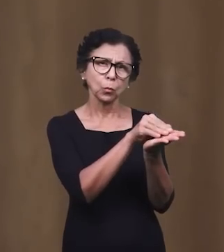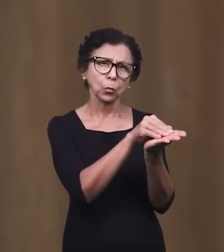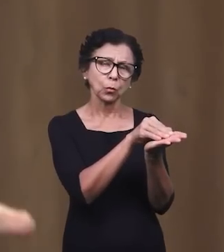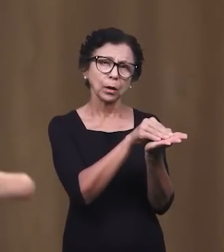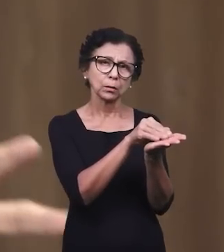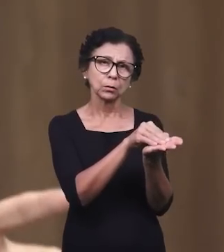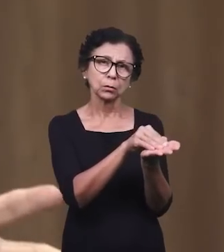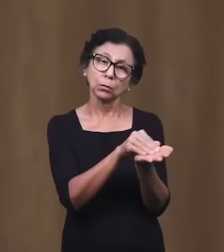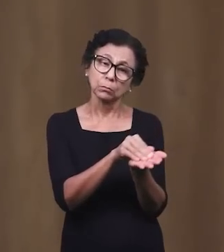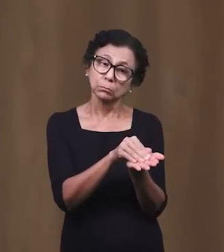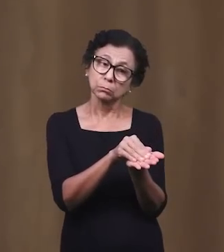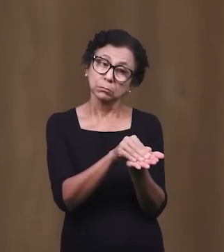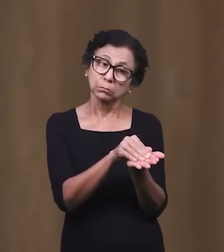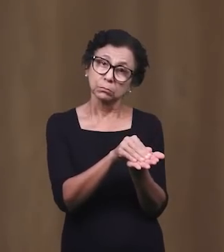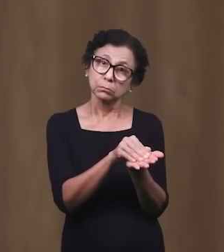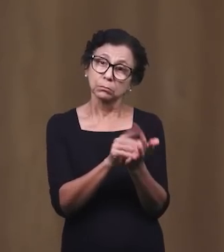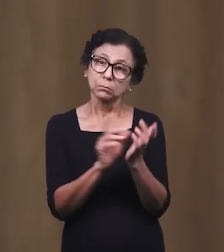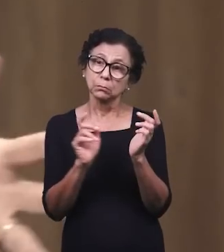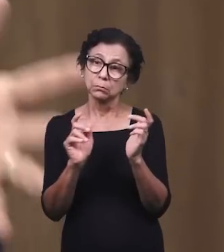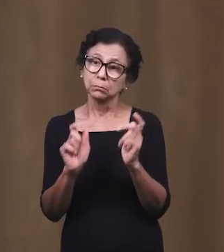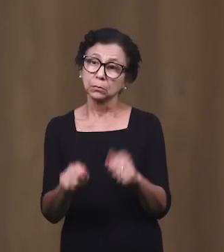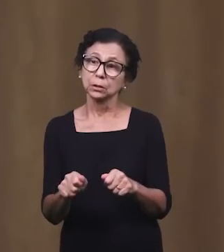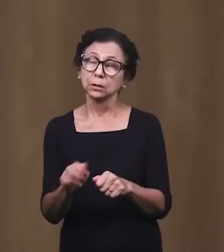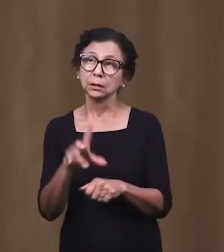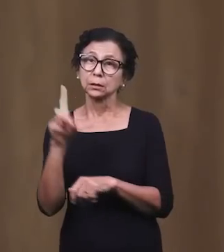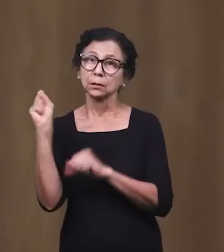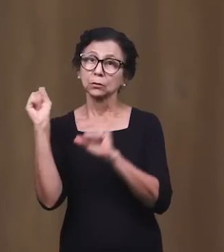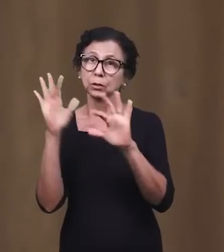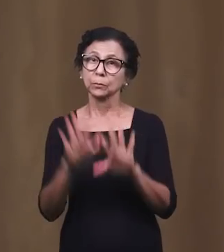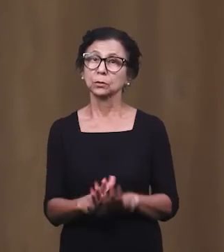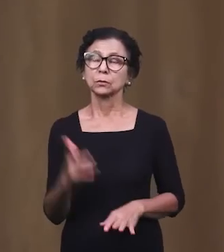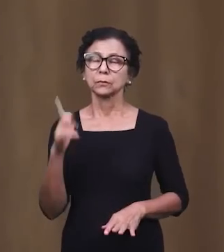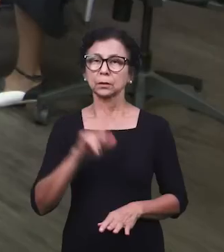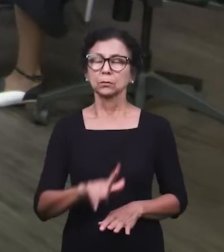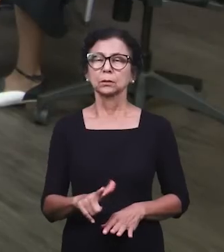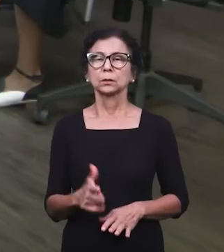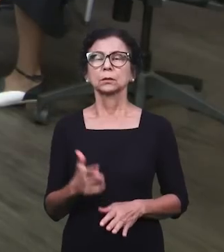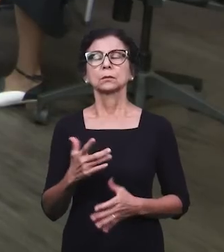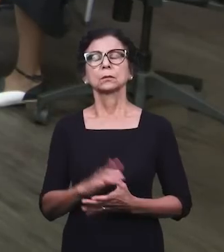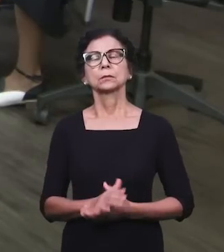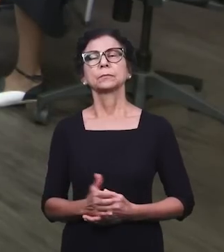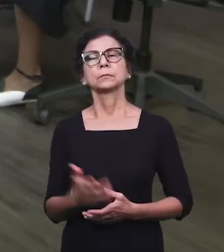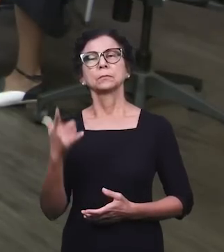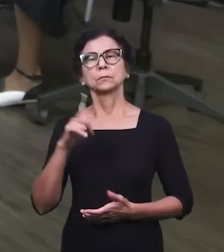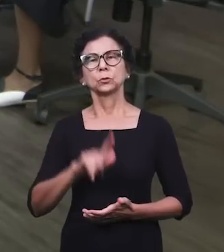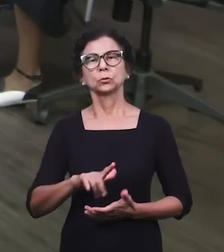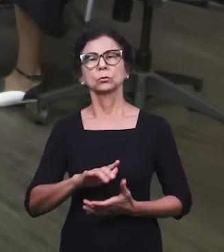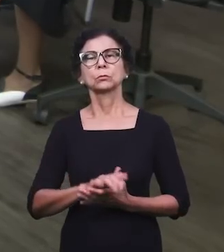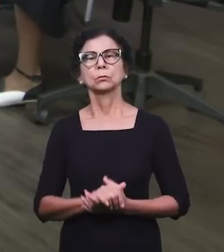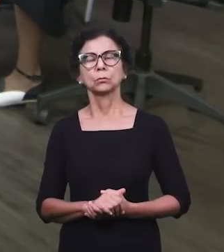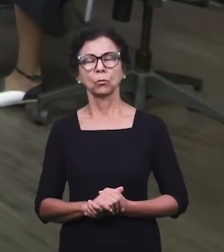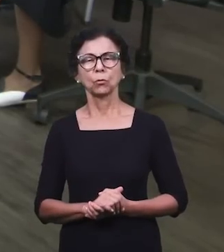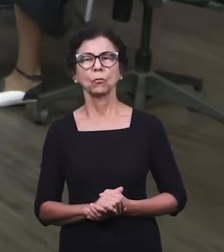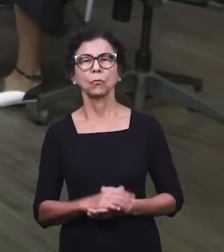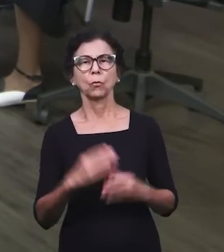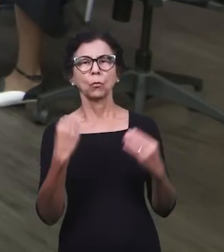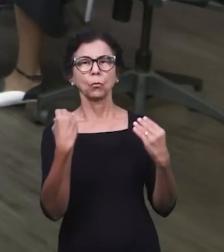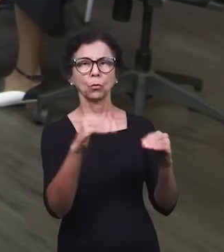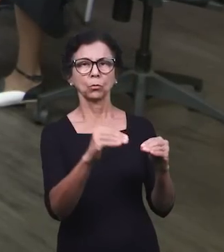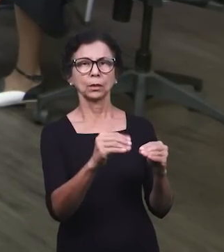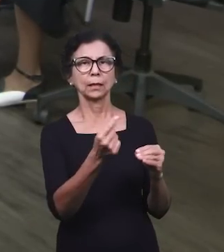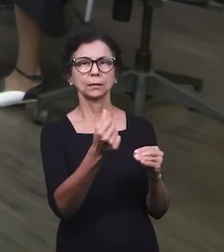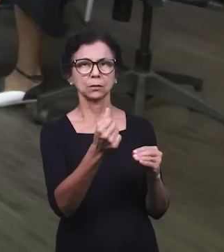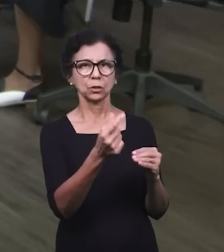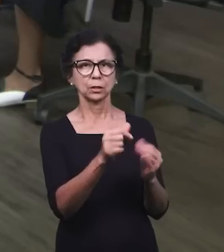ali e pode ser que você, Deus abençoe, você já consiga se recuperar antes de findar a sua reserva emergencial. Então,